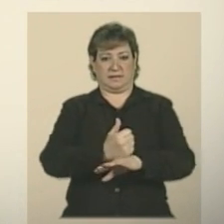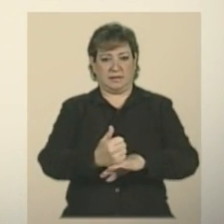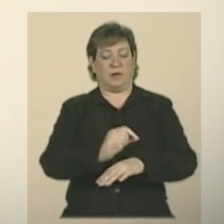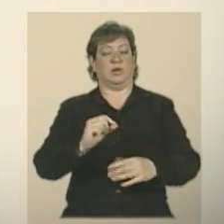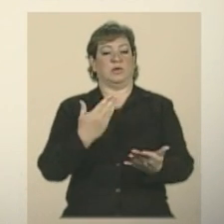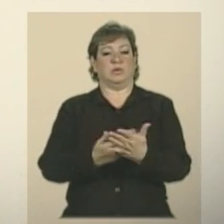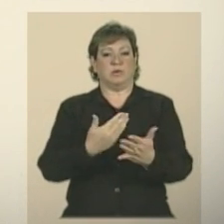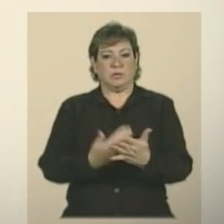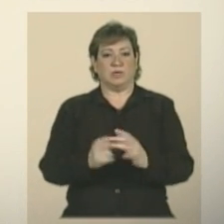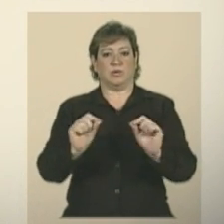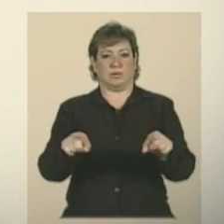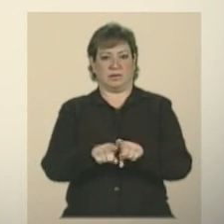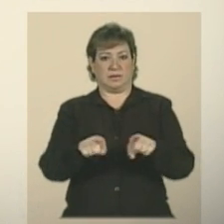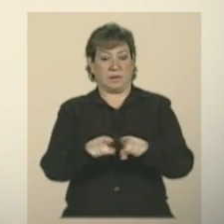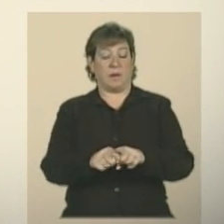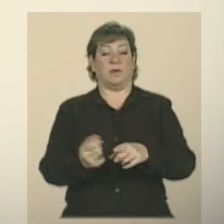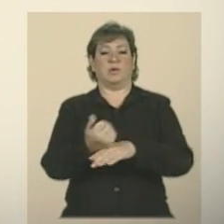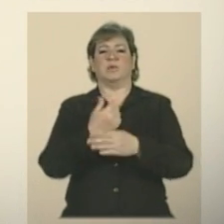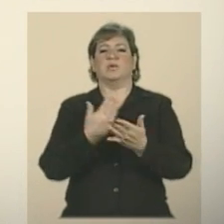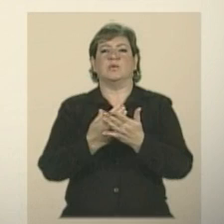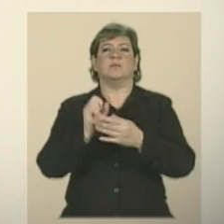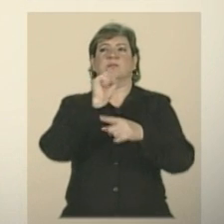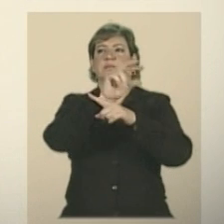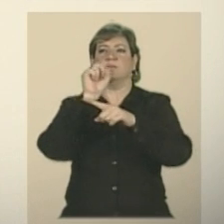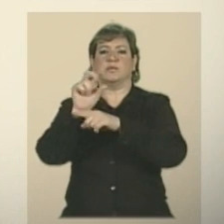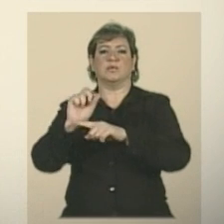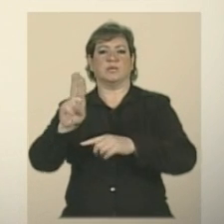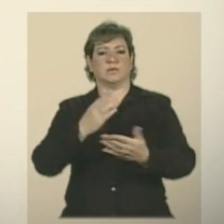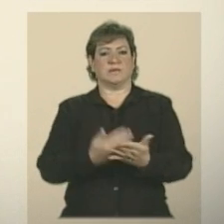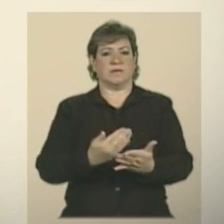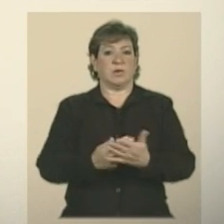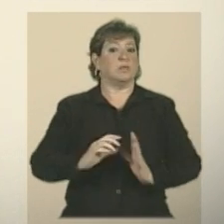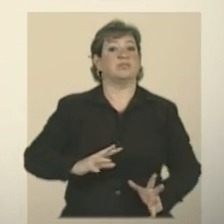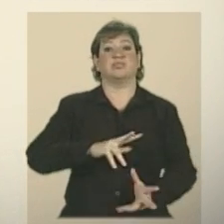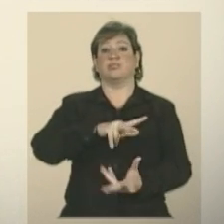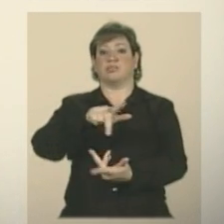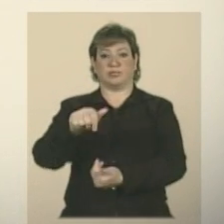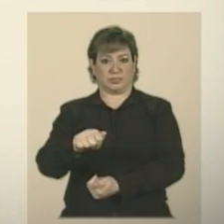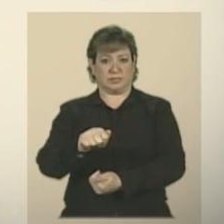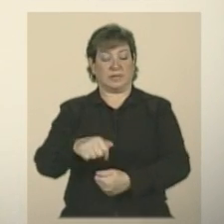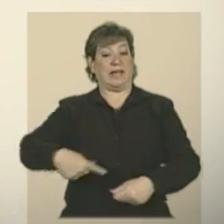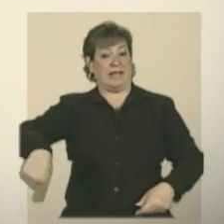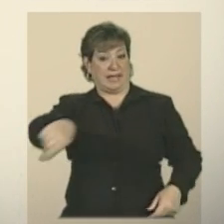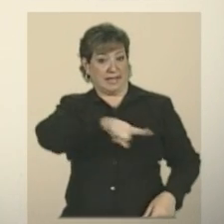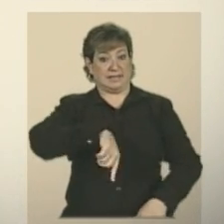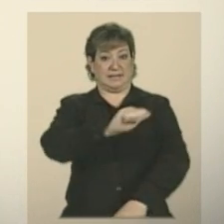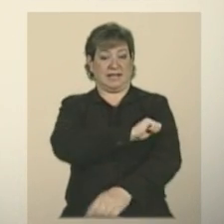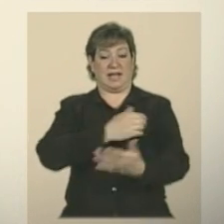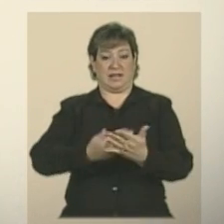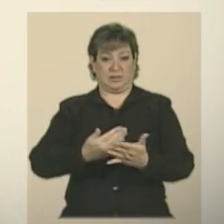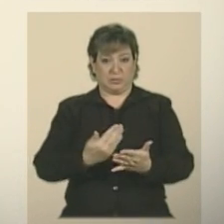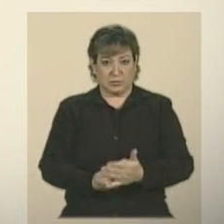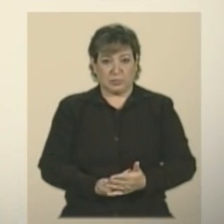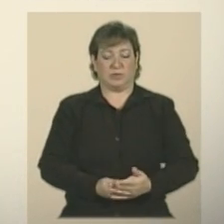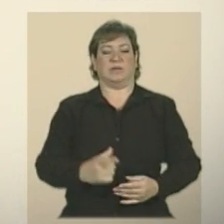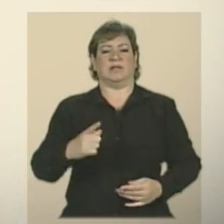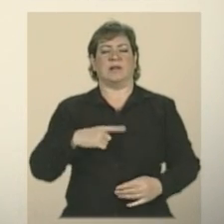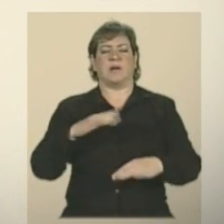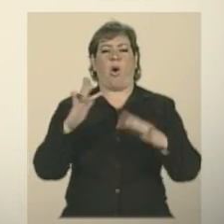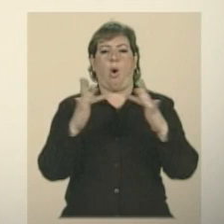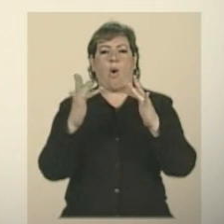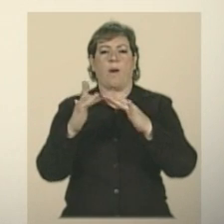estudar nas melhores universidades do mundo. Eles, Luciano, vão ter contato com o que há de mais avançado em ciência